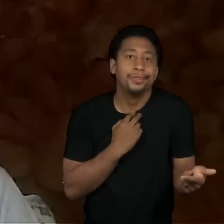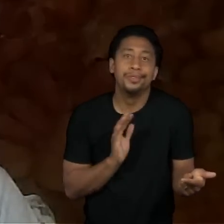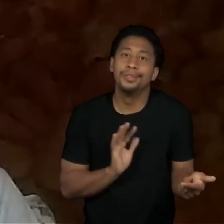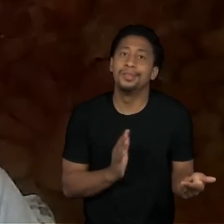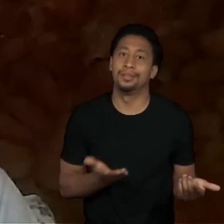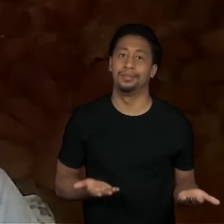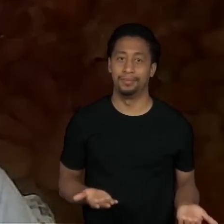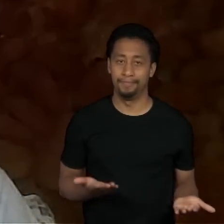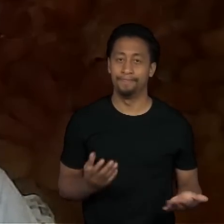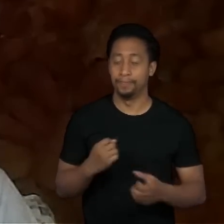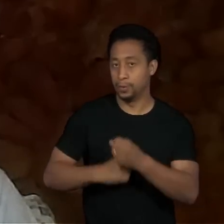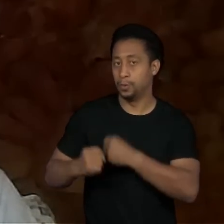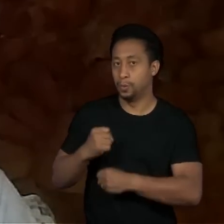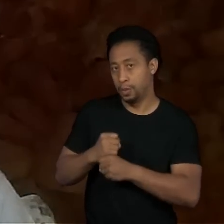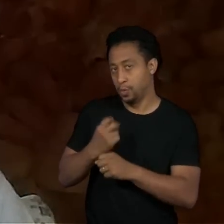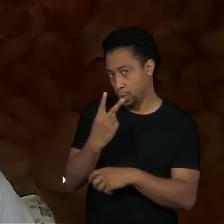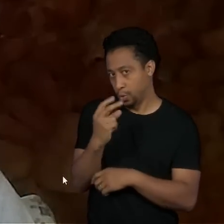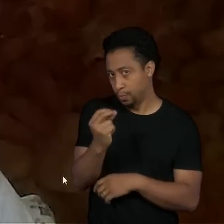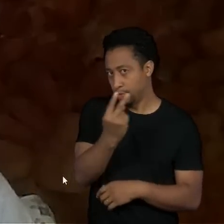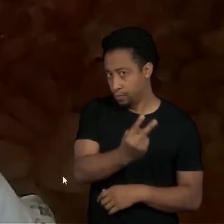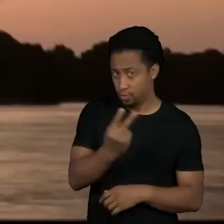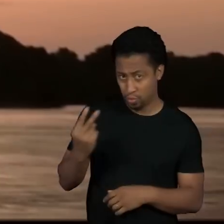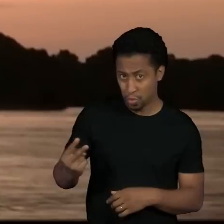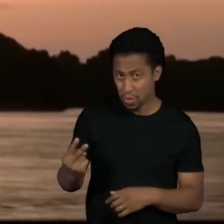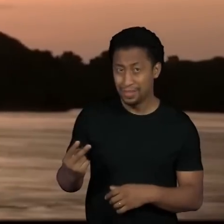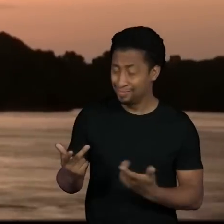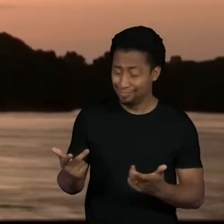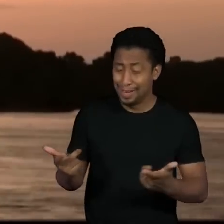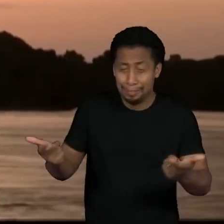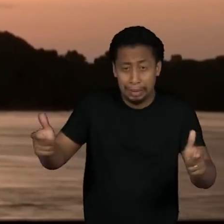houve regiões que ficaram completamente desassistidas.